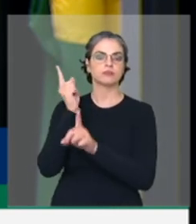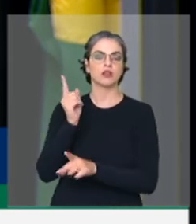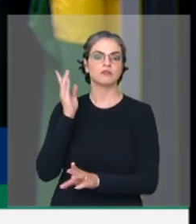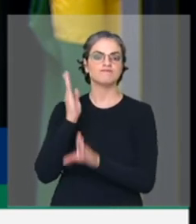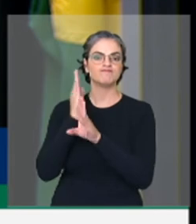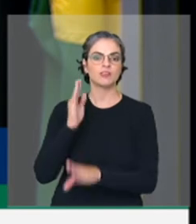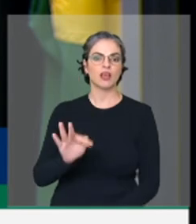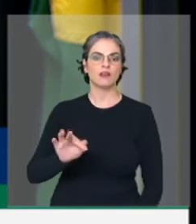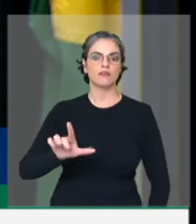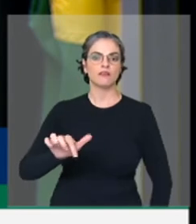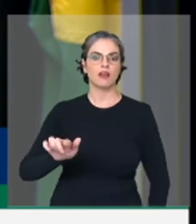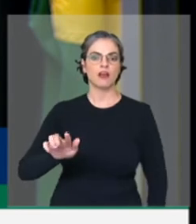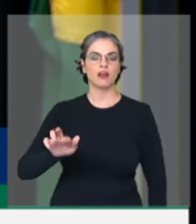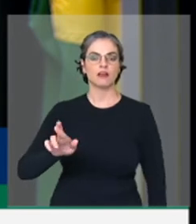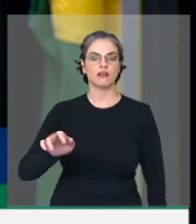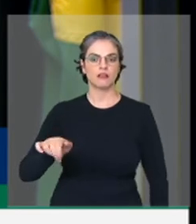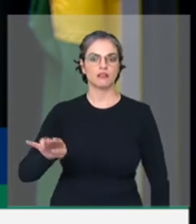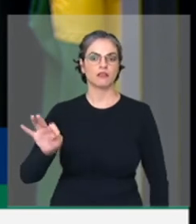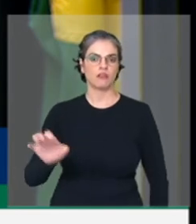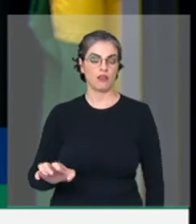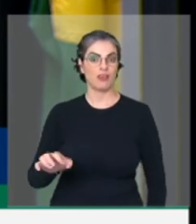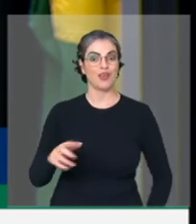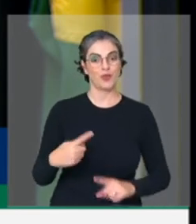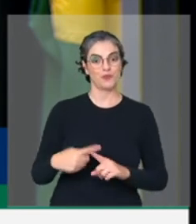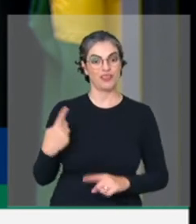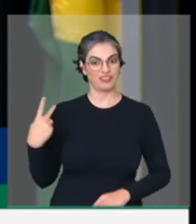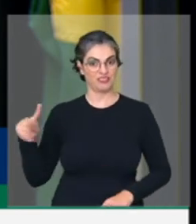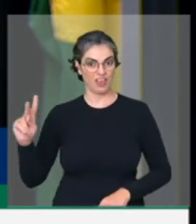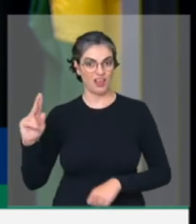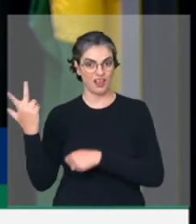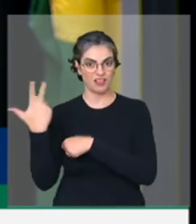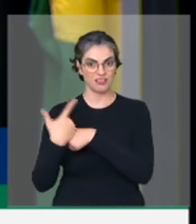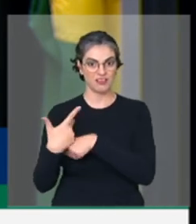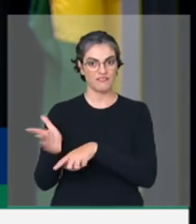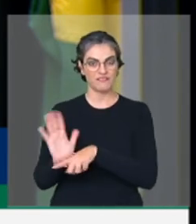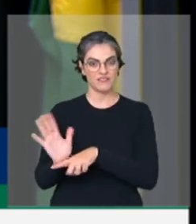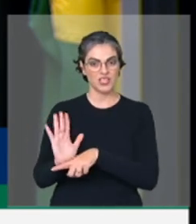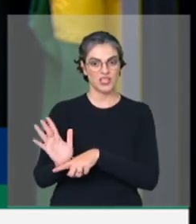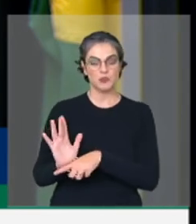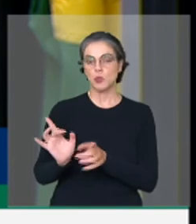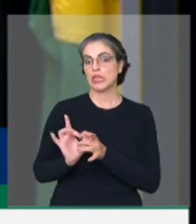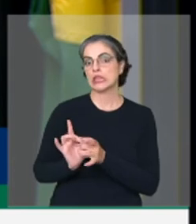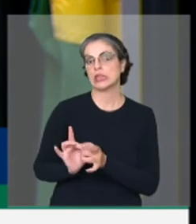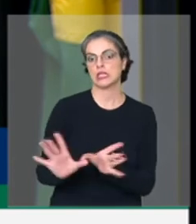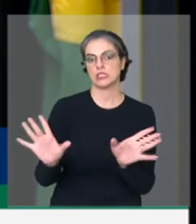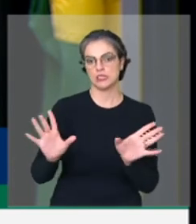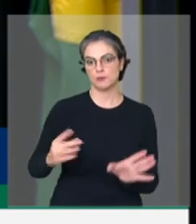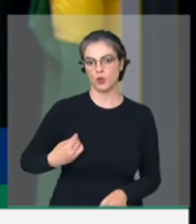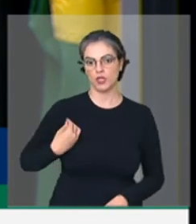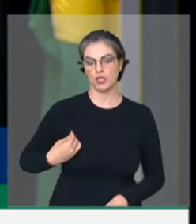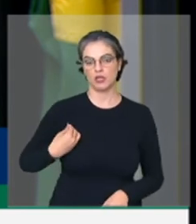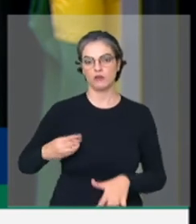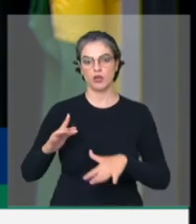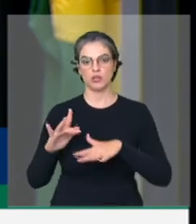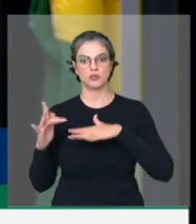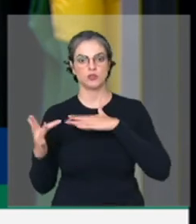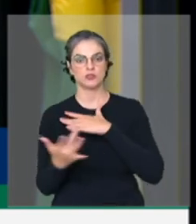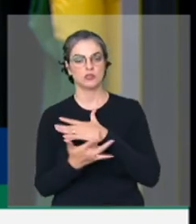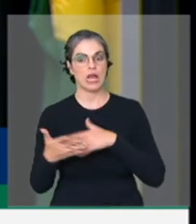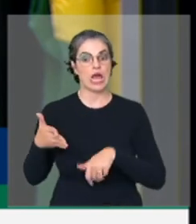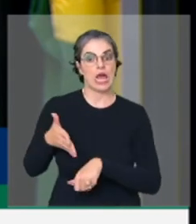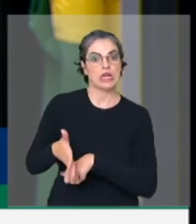vídeo disponibilizado pelo parlamentar permanece disponível nas redes sociais e acessível